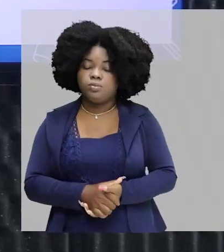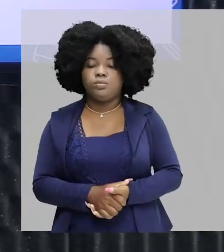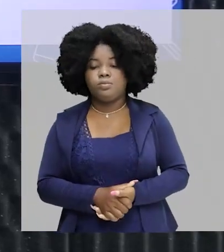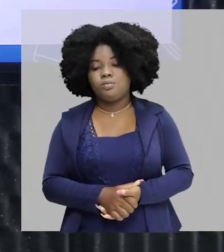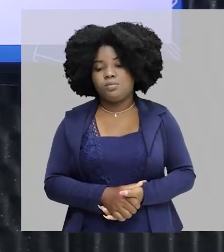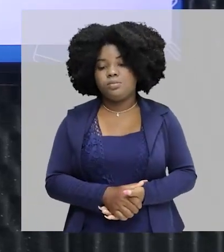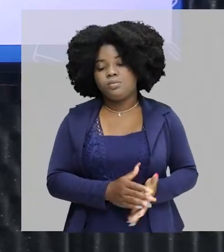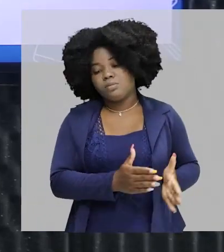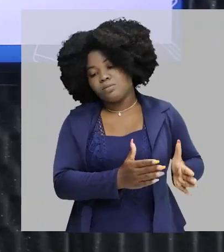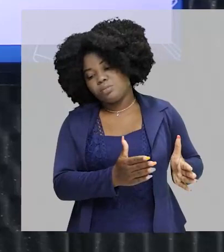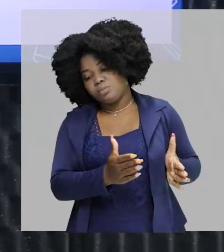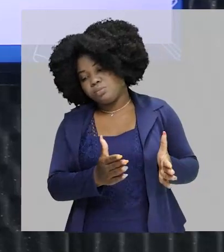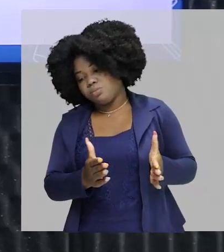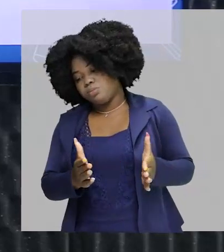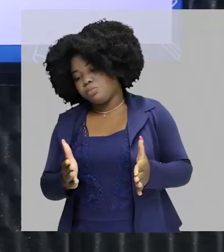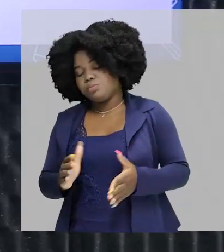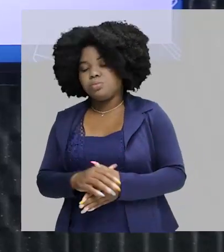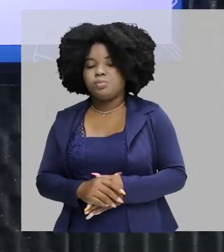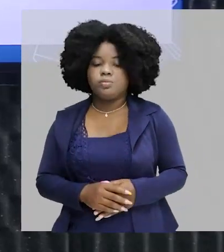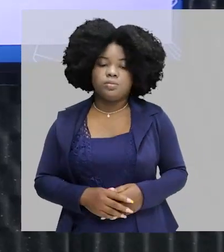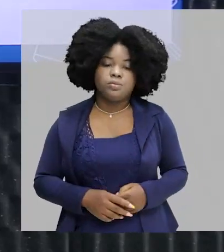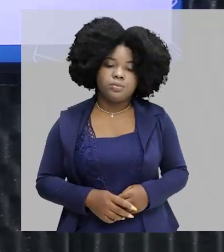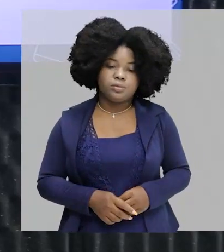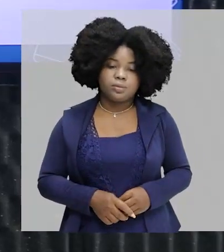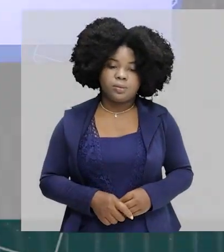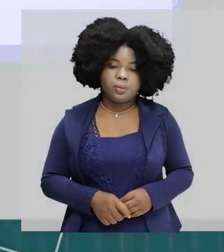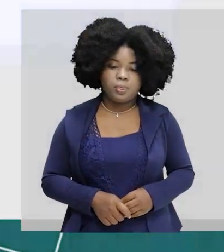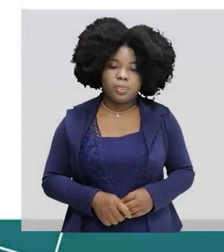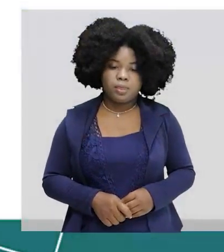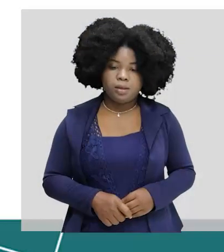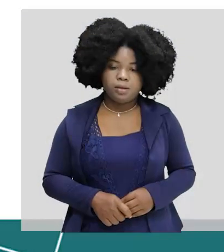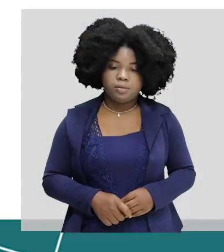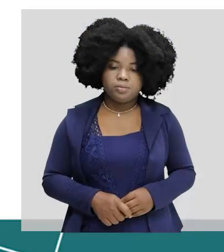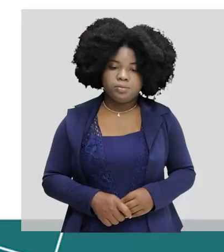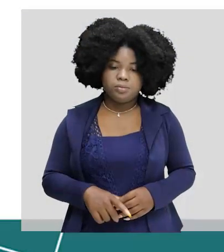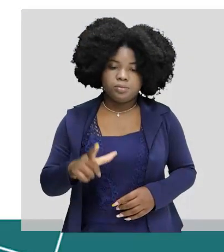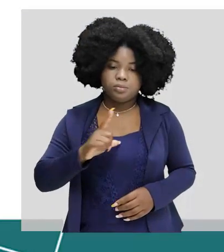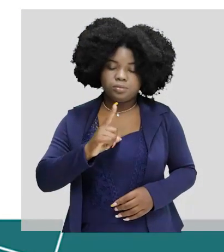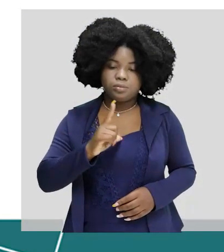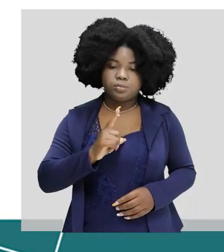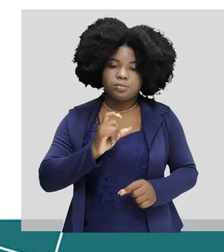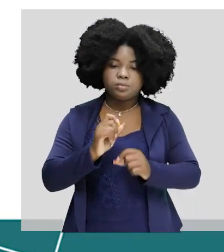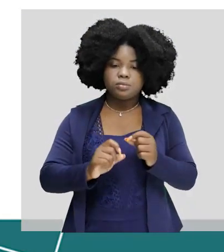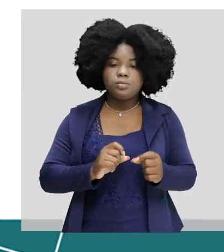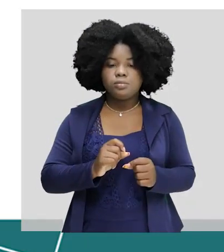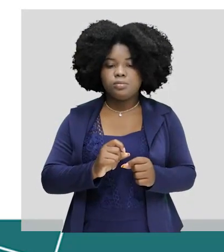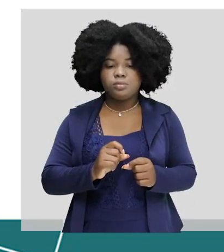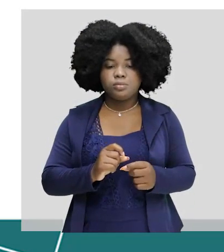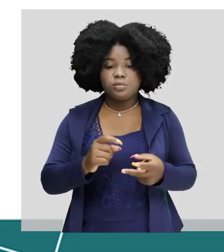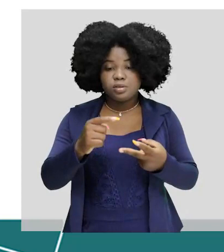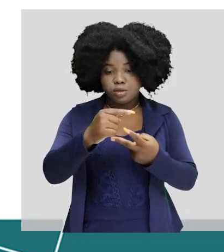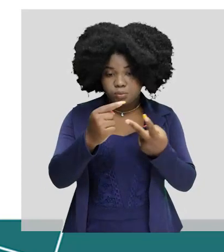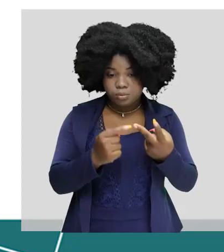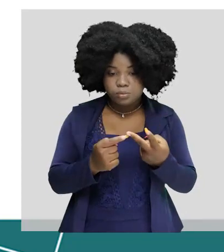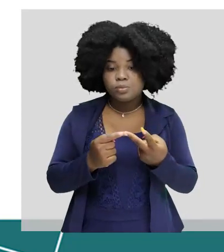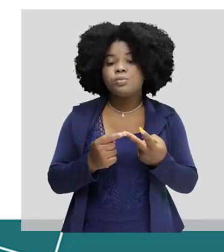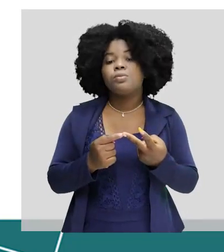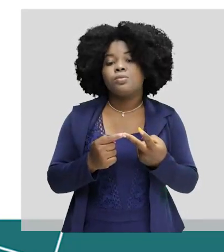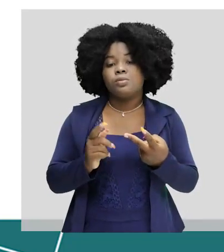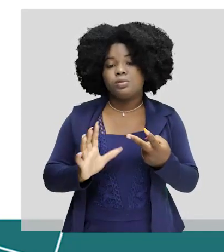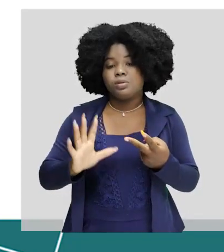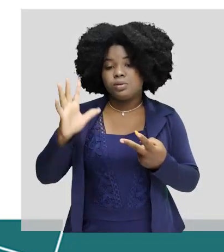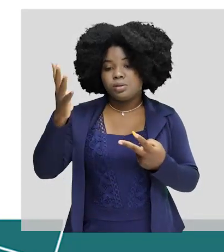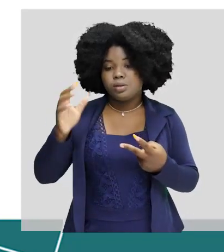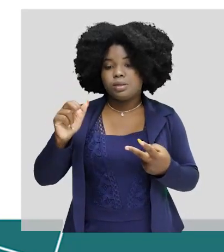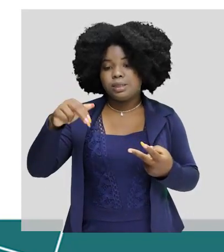um processo sequencial. Temos dois reatores em funcionamento no